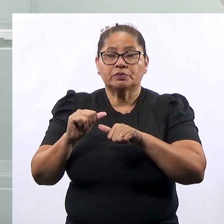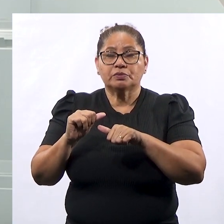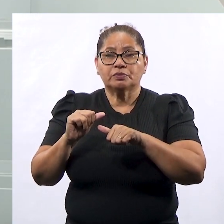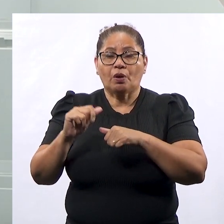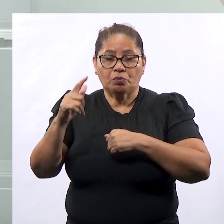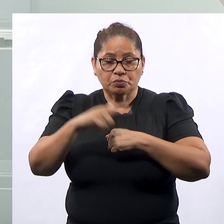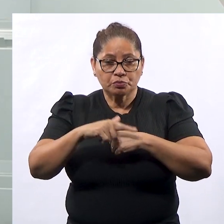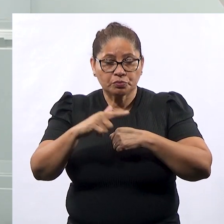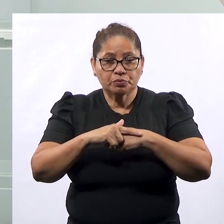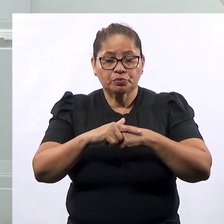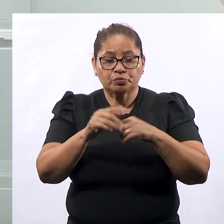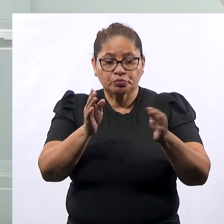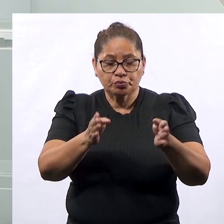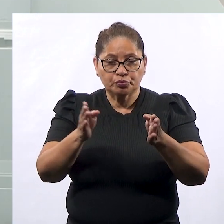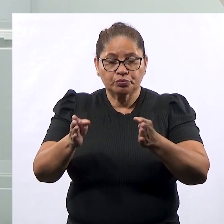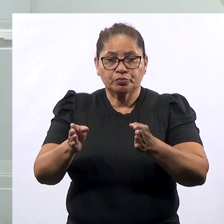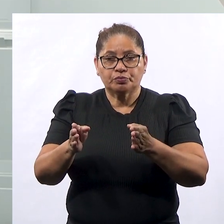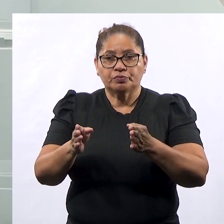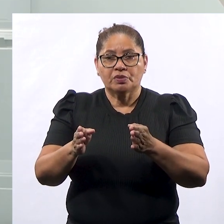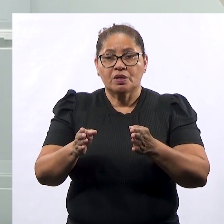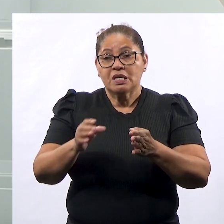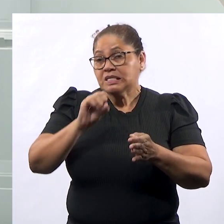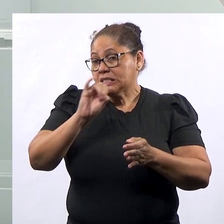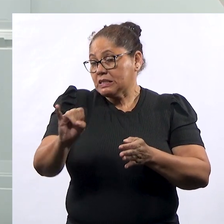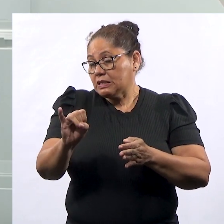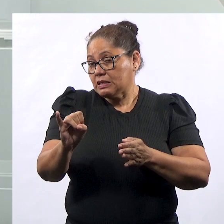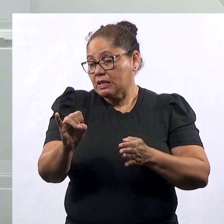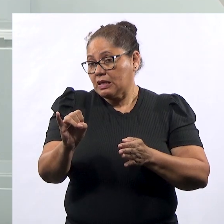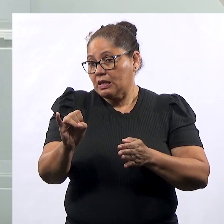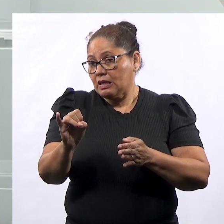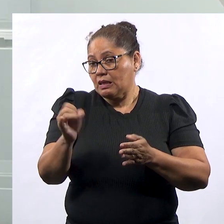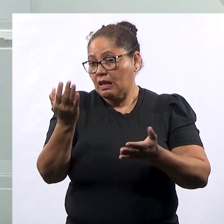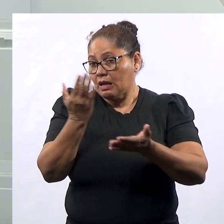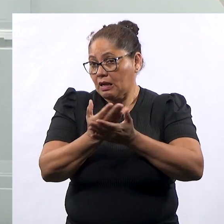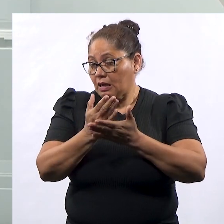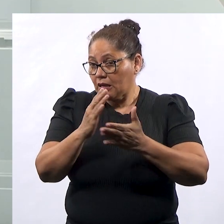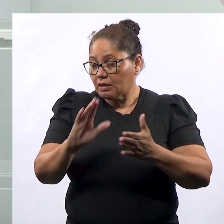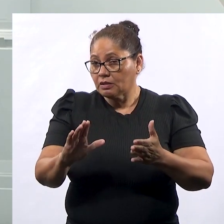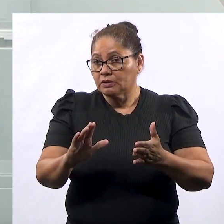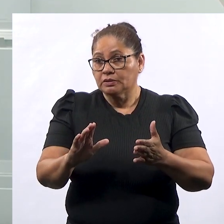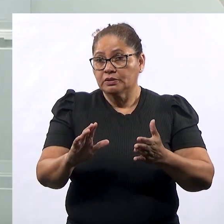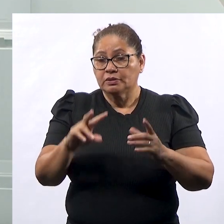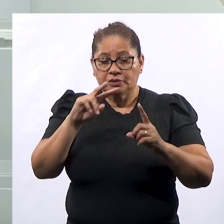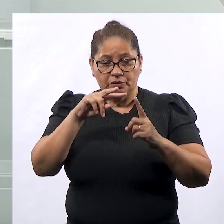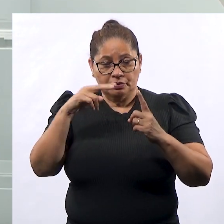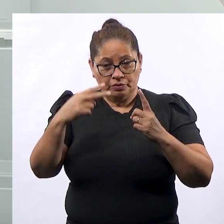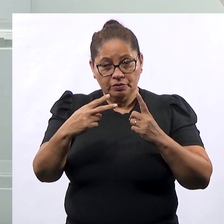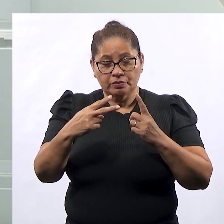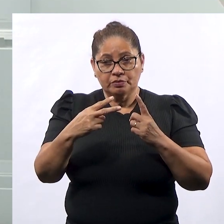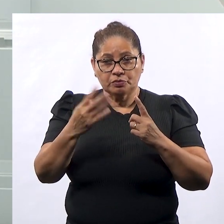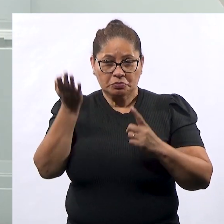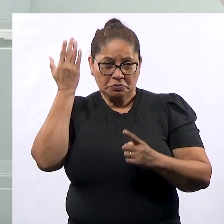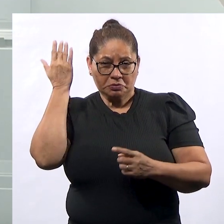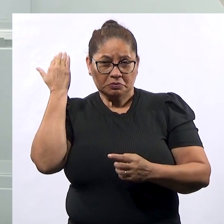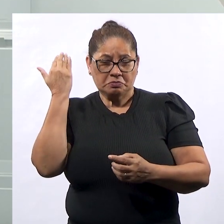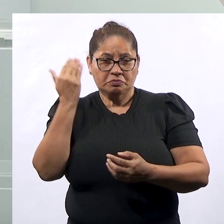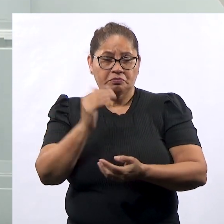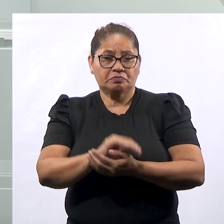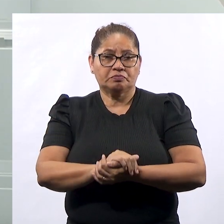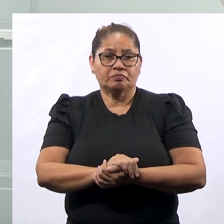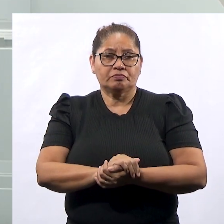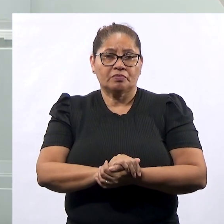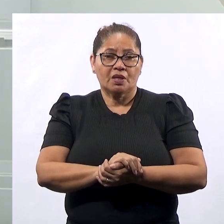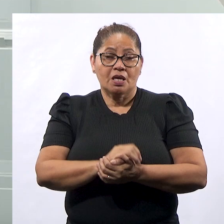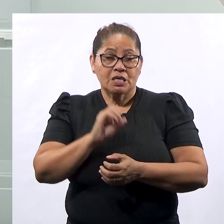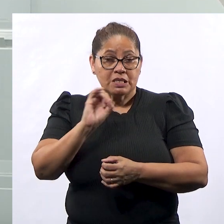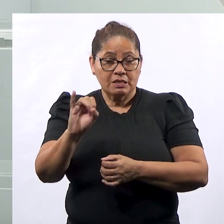avaliação como um instrumento de medição. Se ela termina ali, mais uma vez, você está na perspectiva tradicional. Se você